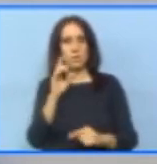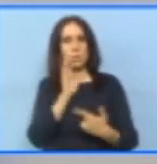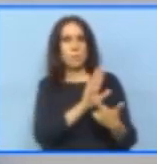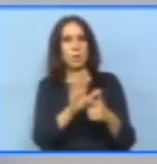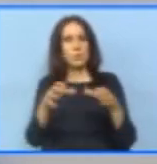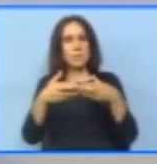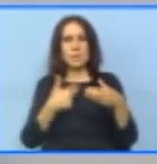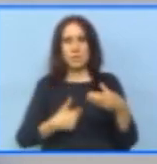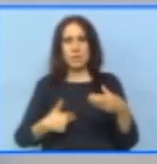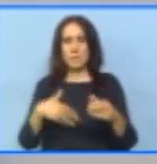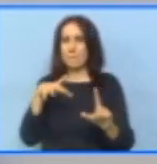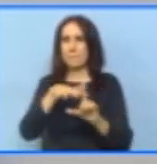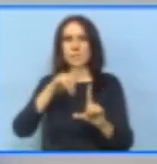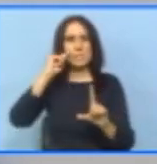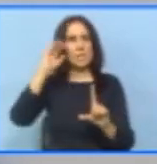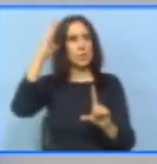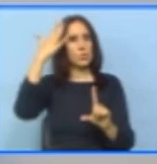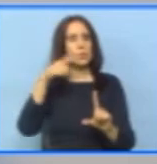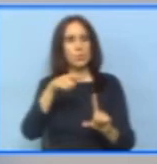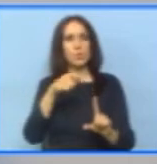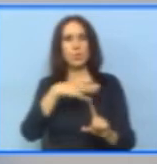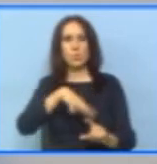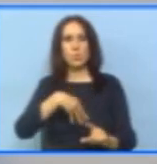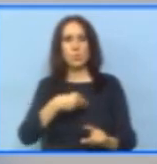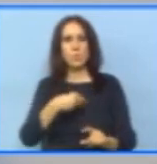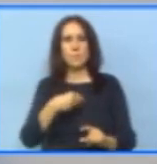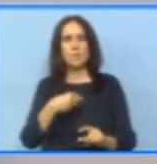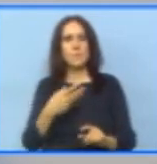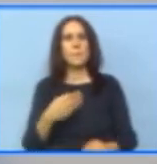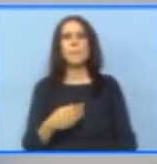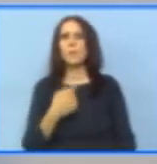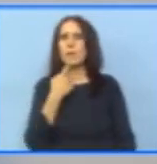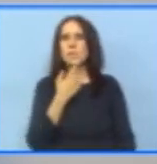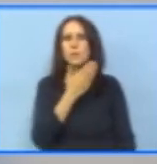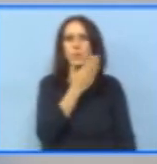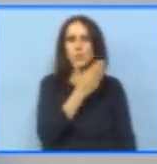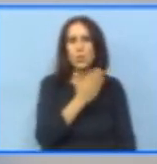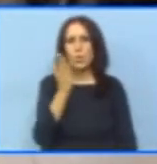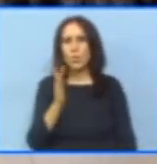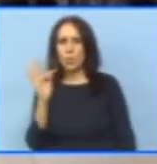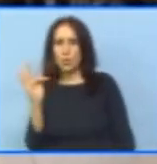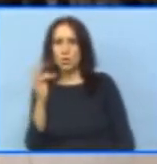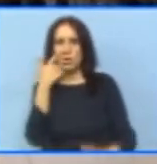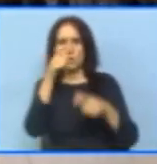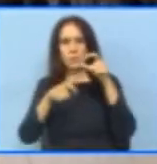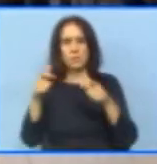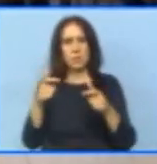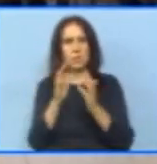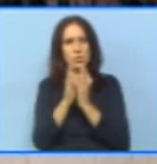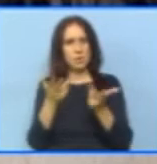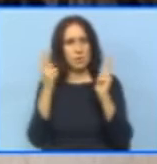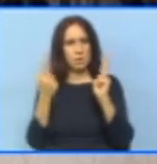comunidade cristã é a mais perseguida de todo o mundo. Mas quer isto dizer que só 1/4 da população é que tem liberdade religiosa? Sim,